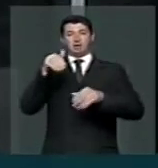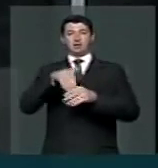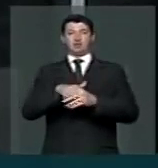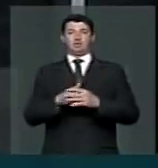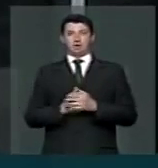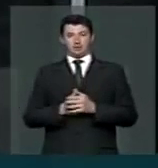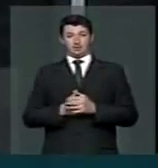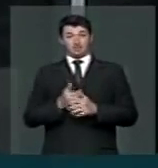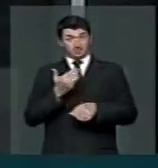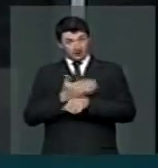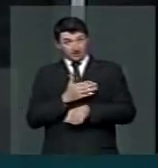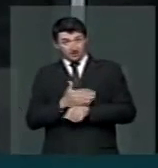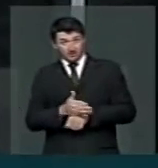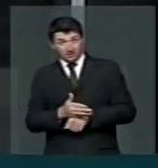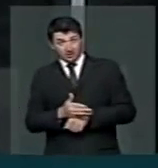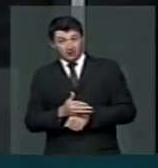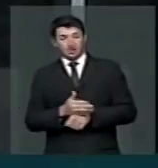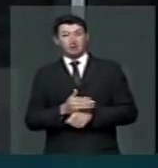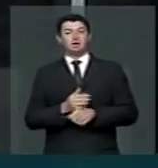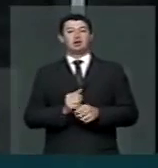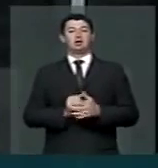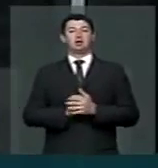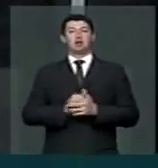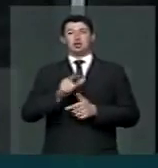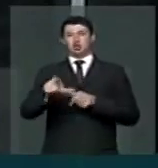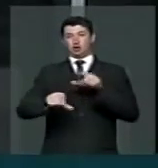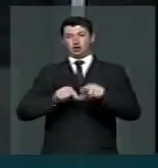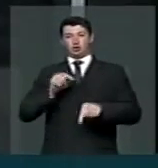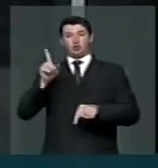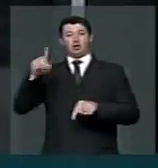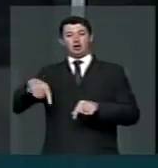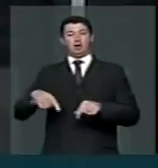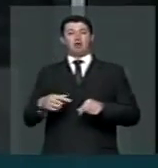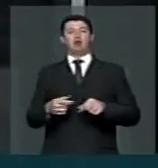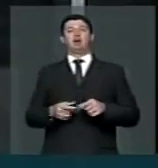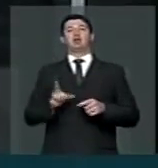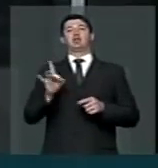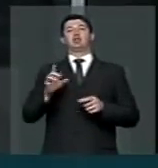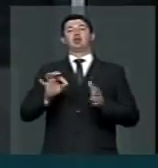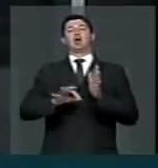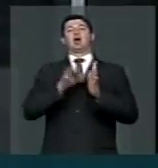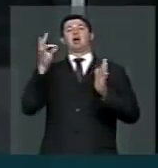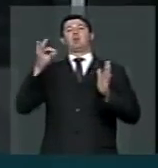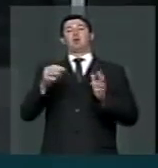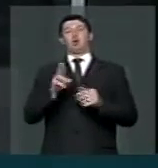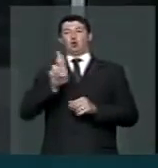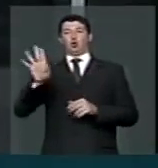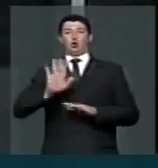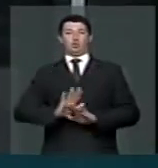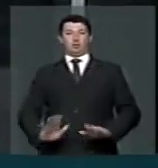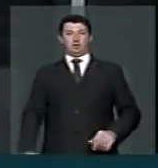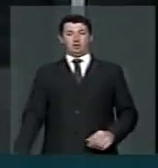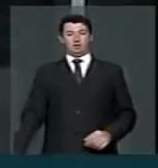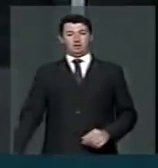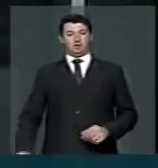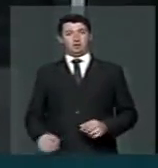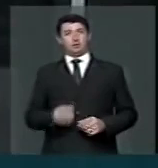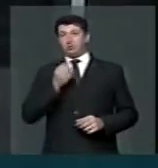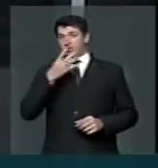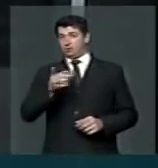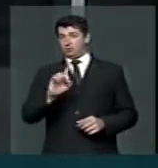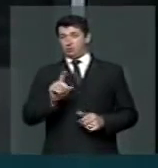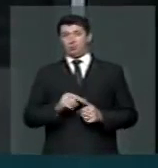Na prática, portanto, o processo de escolha se torna uma mera homologação de um nome. Não é benéfico